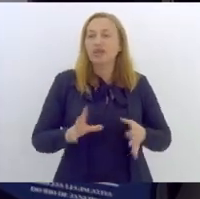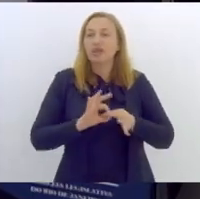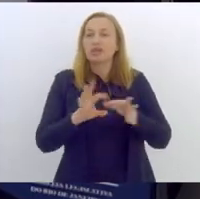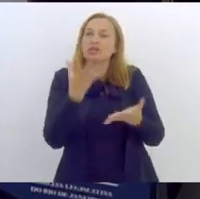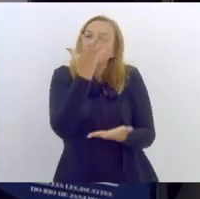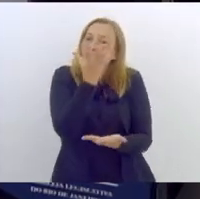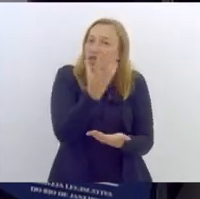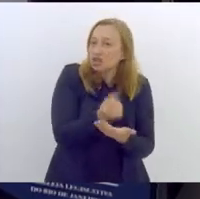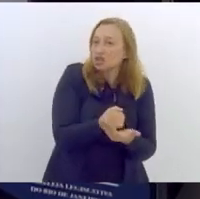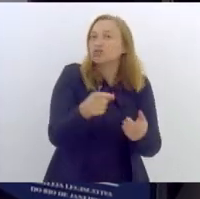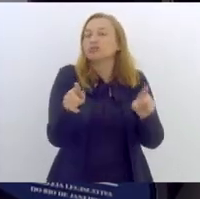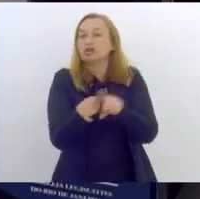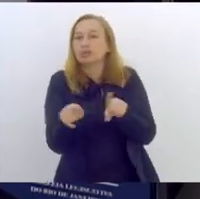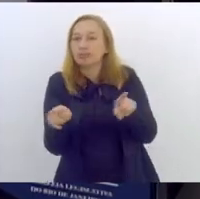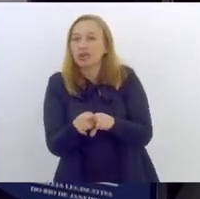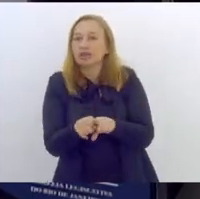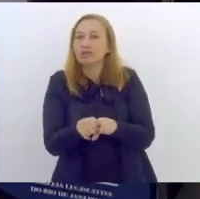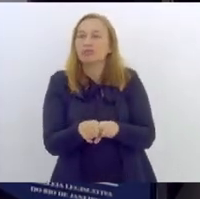registrado